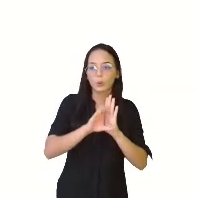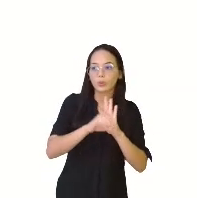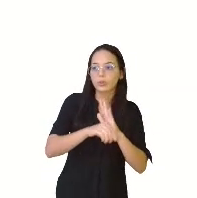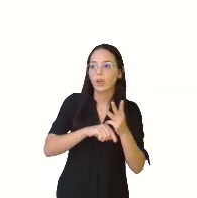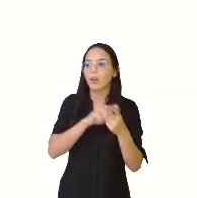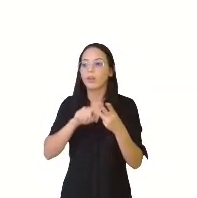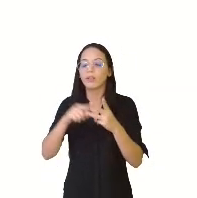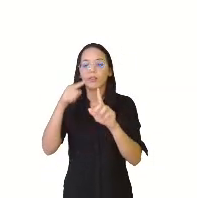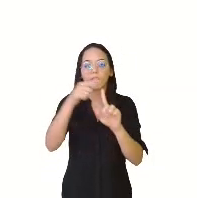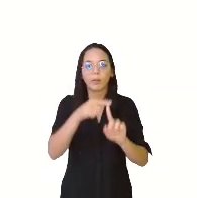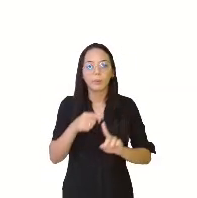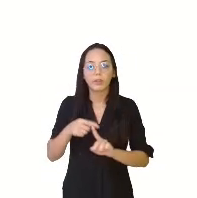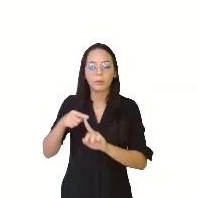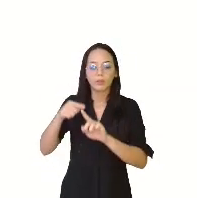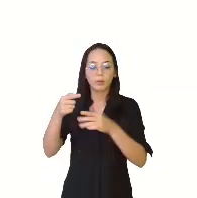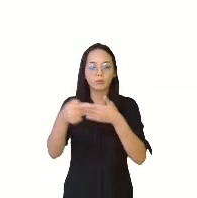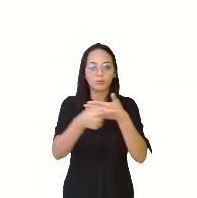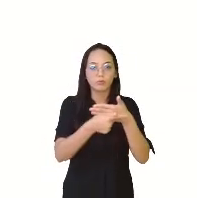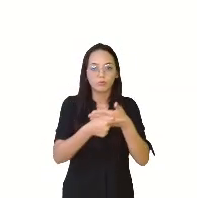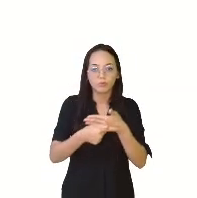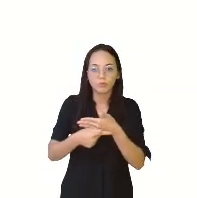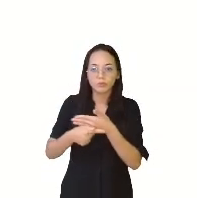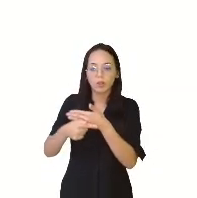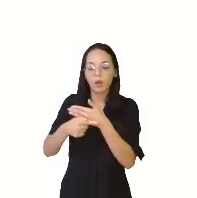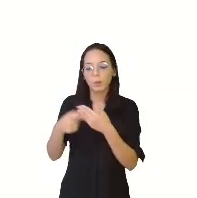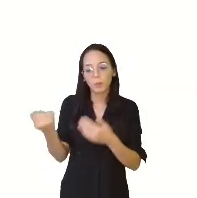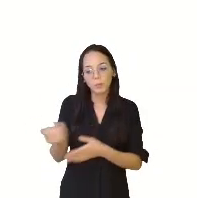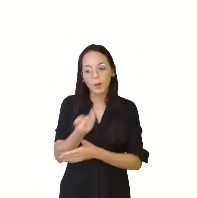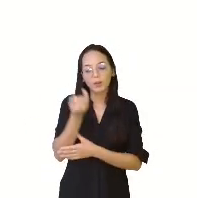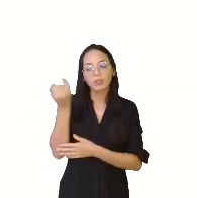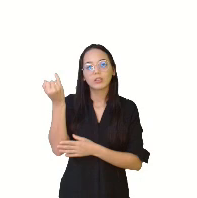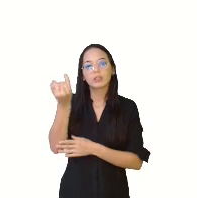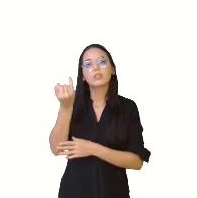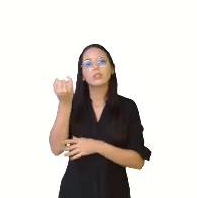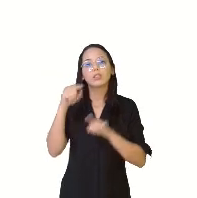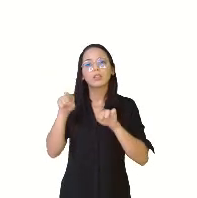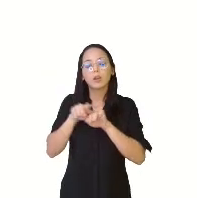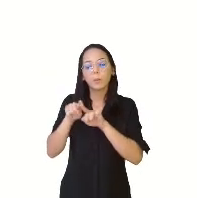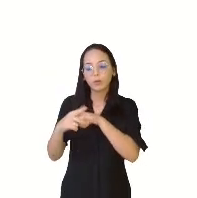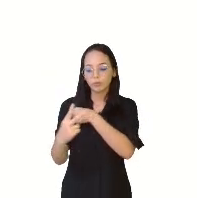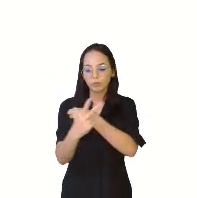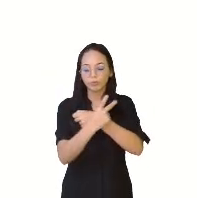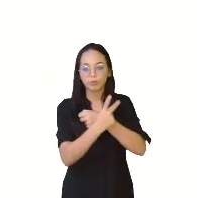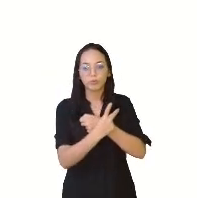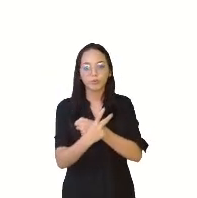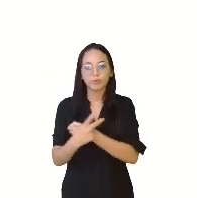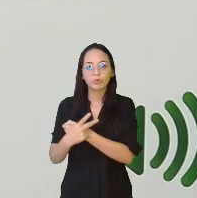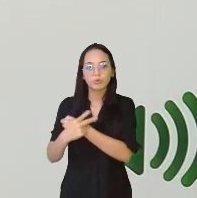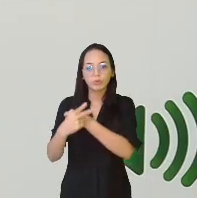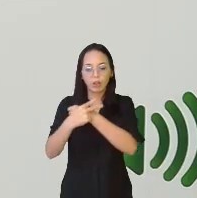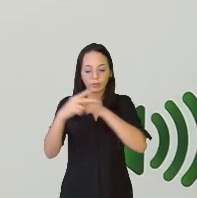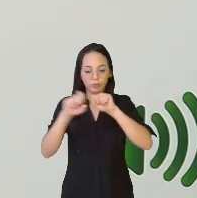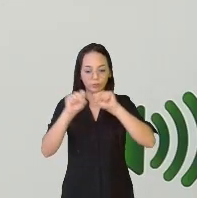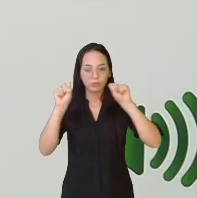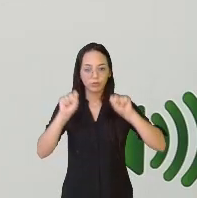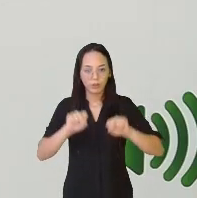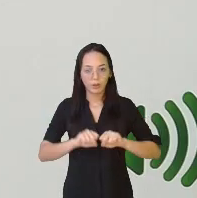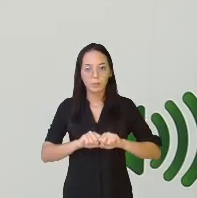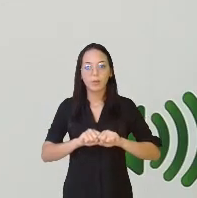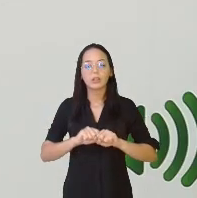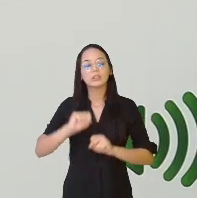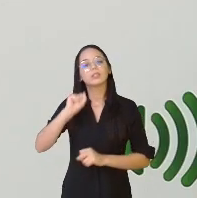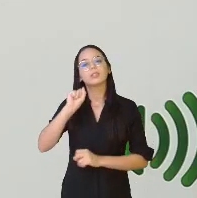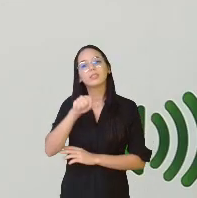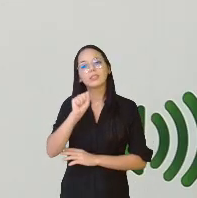os seus tipos, as suas funções, a sua importância e os cuidados que a gente tem que ter com esse sistema.